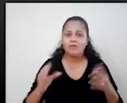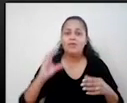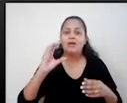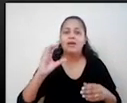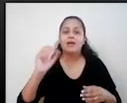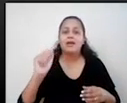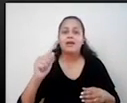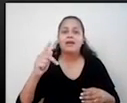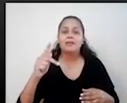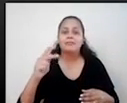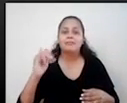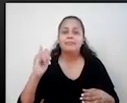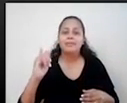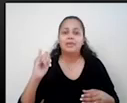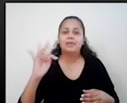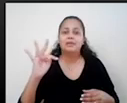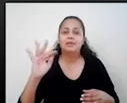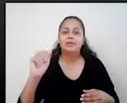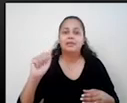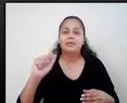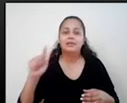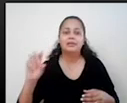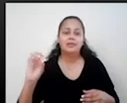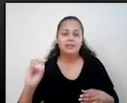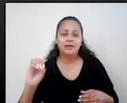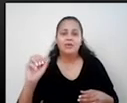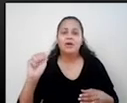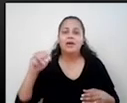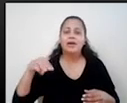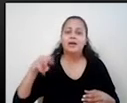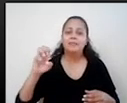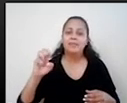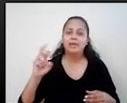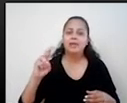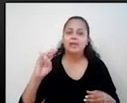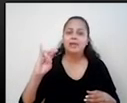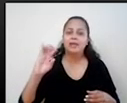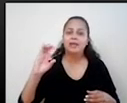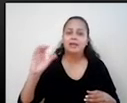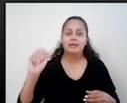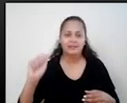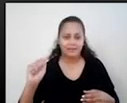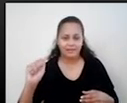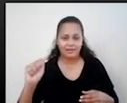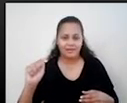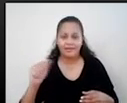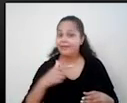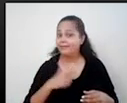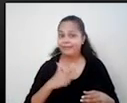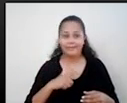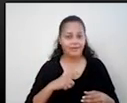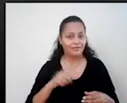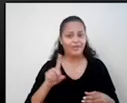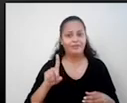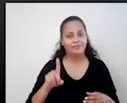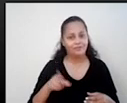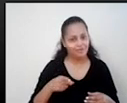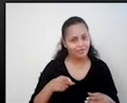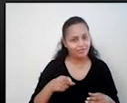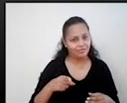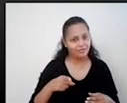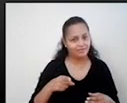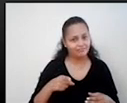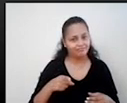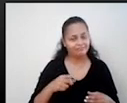O Capitão América. Então, Capitão América é aposto de super-herói. E ele não vem entre vírgulas, ó, esse aqui é